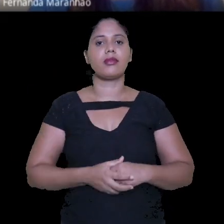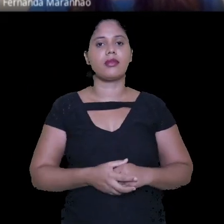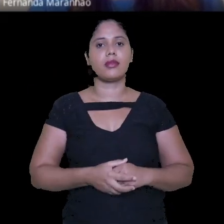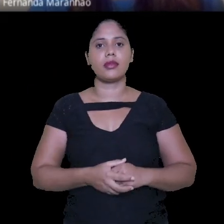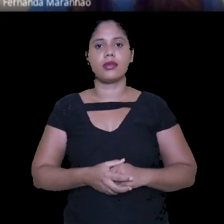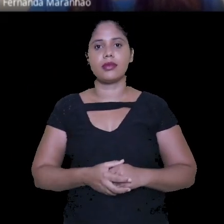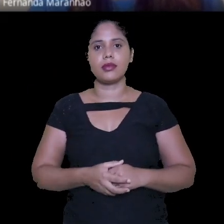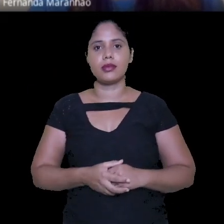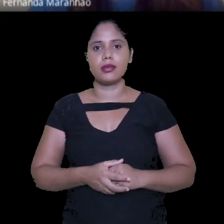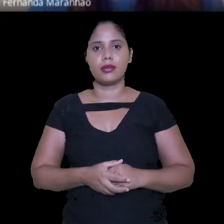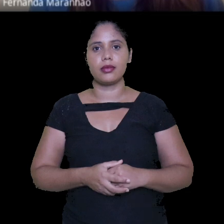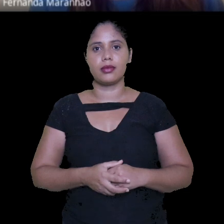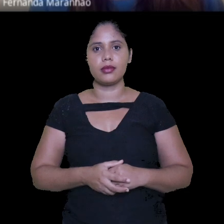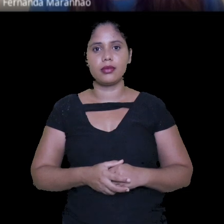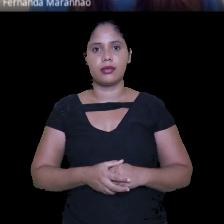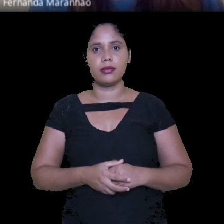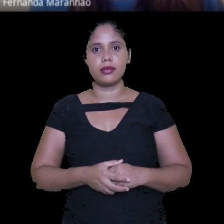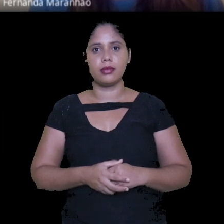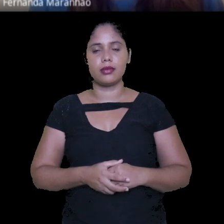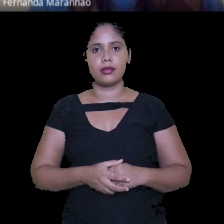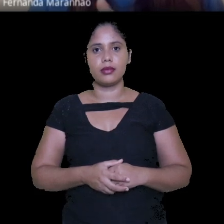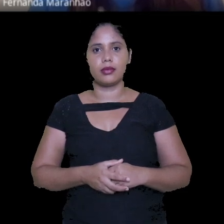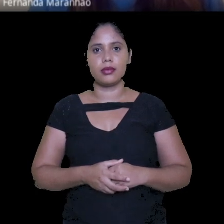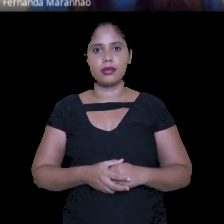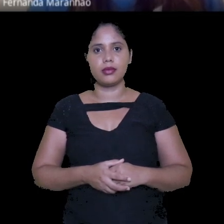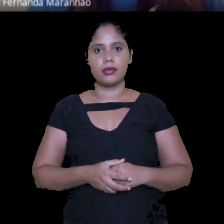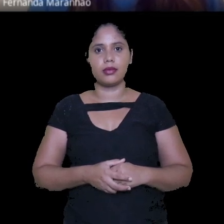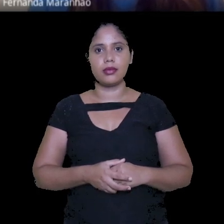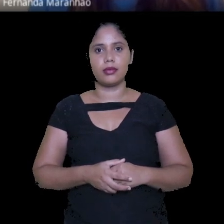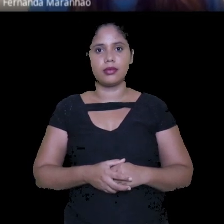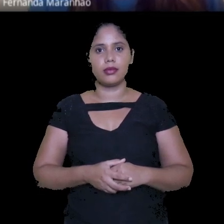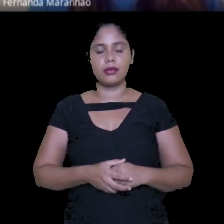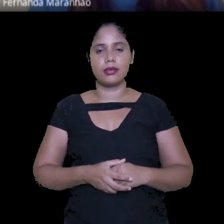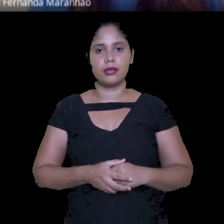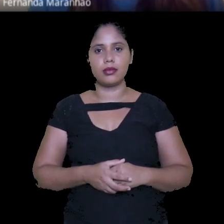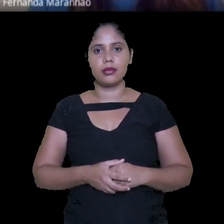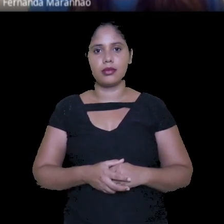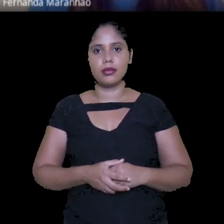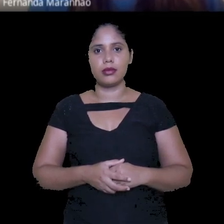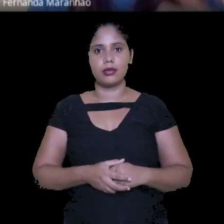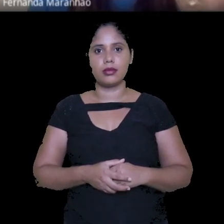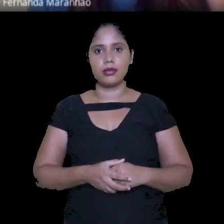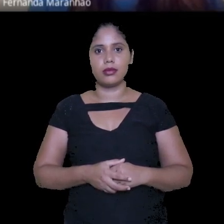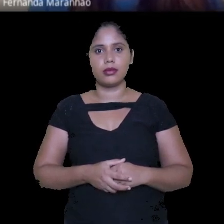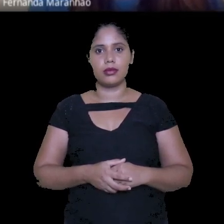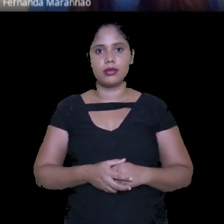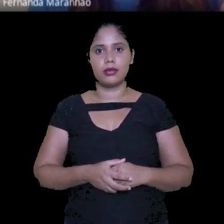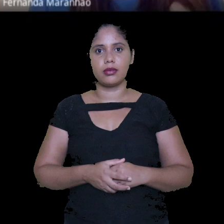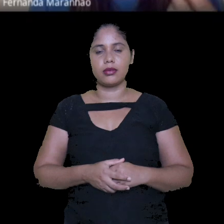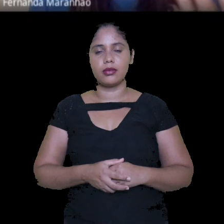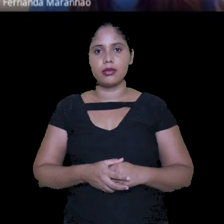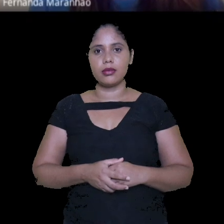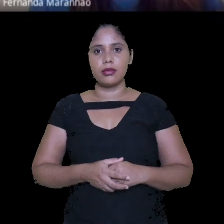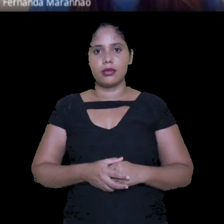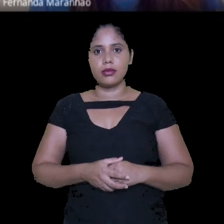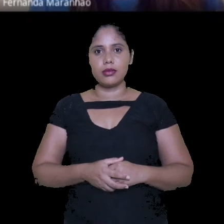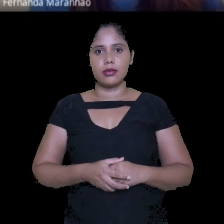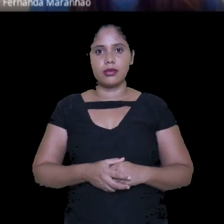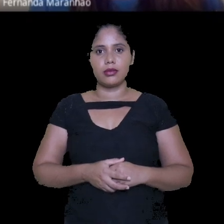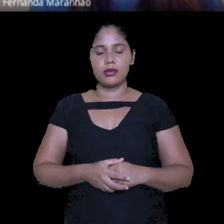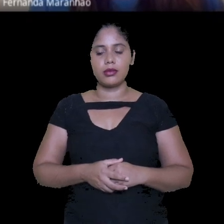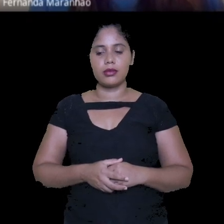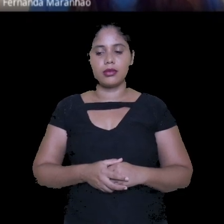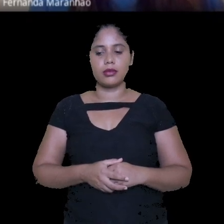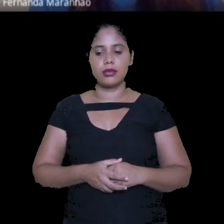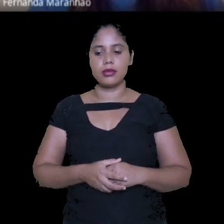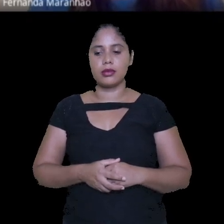realize a ultrassonografia no momento do atendimento, tenha em mãos a ultrassonografia que foi realizada em outro serviço por outro